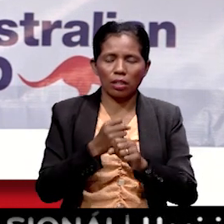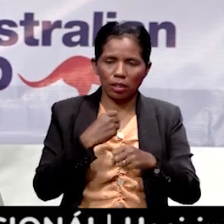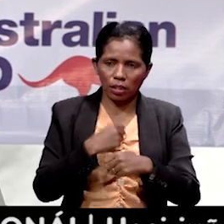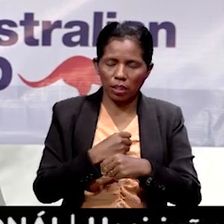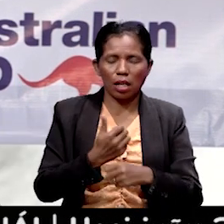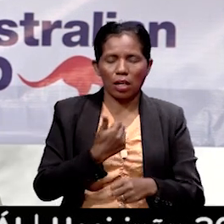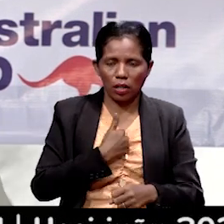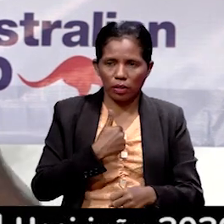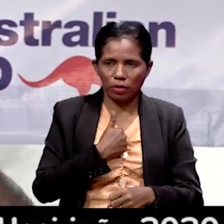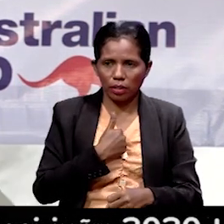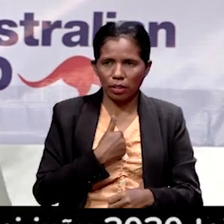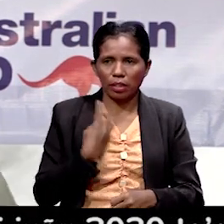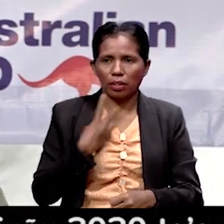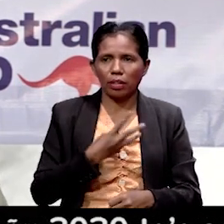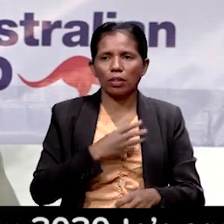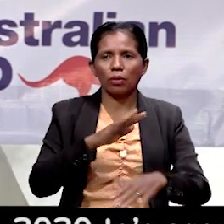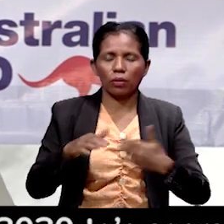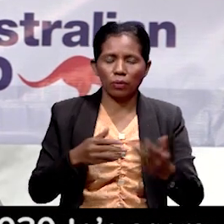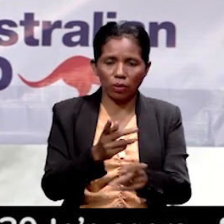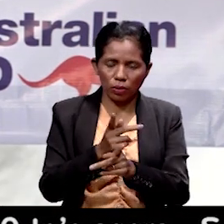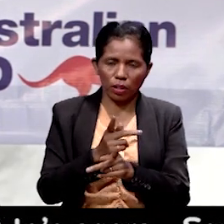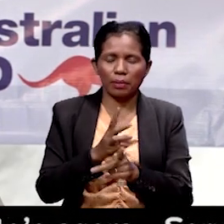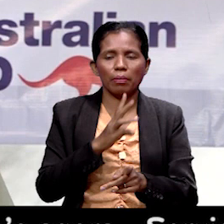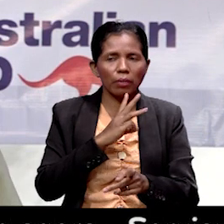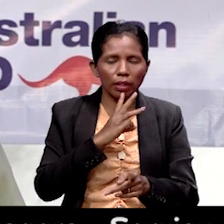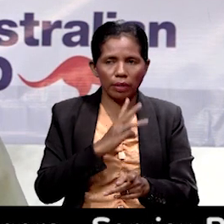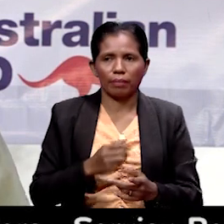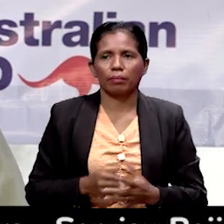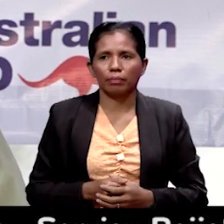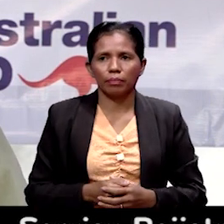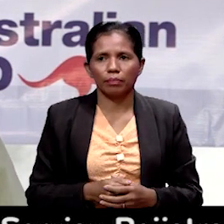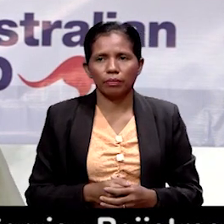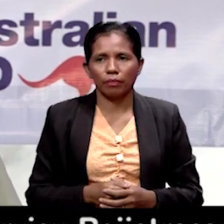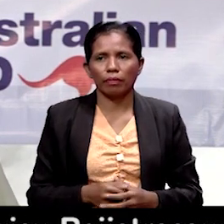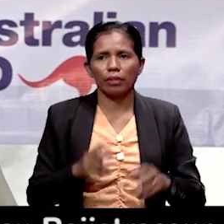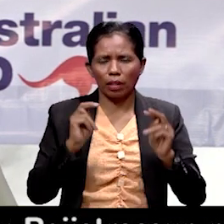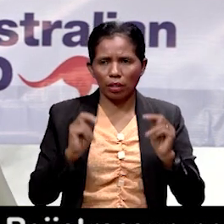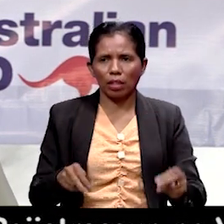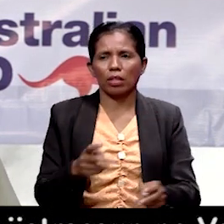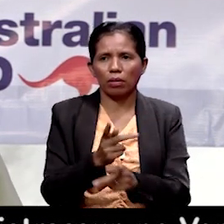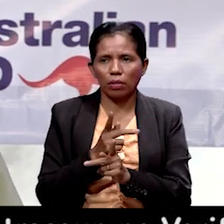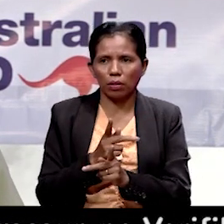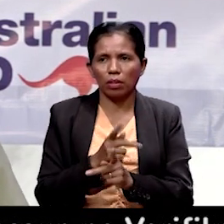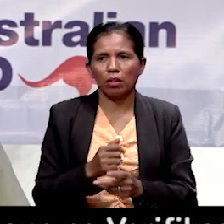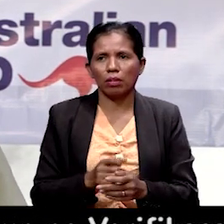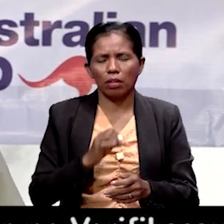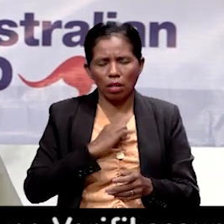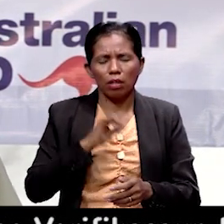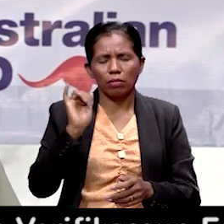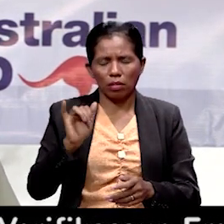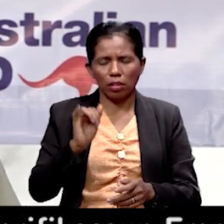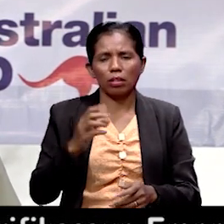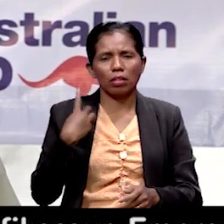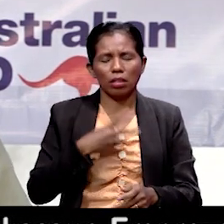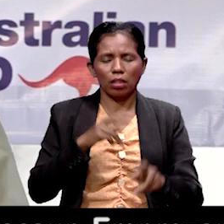rasi, então, e tem todo tem cuidado, e dani ho dia. Tem cuidado. Há concorra ou em boa intervenção,